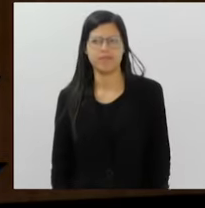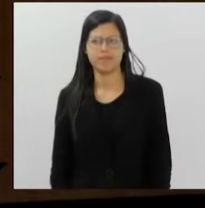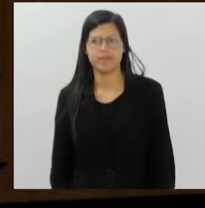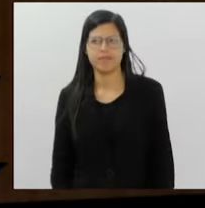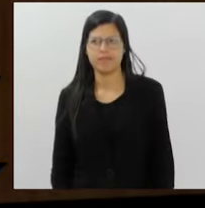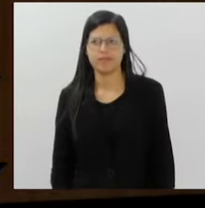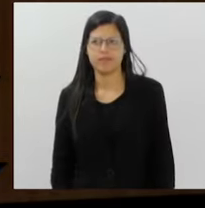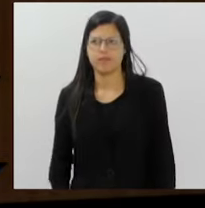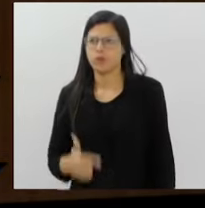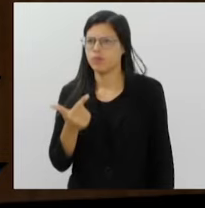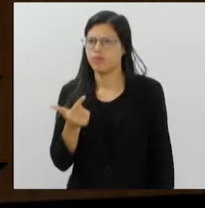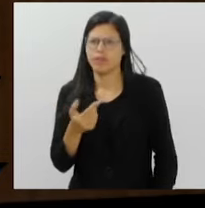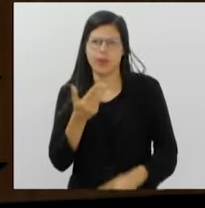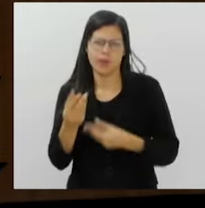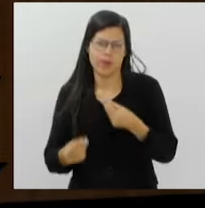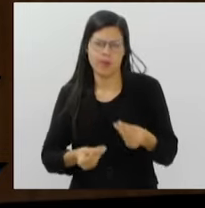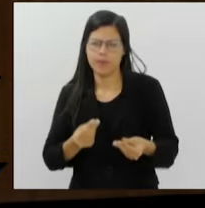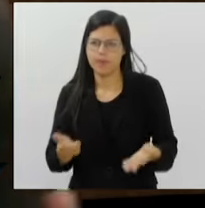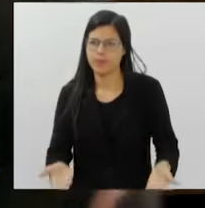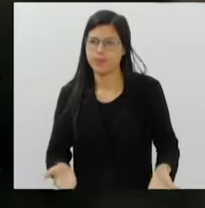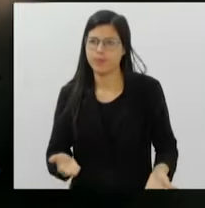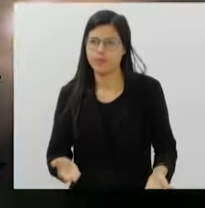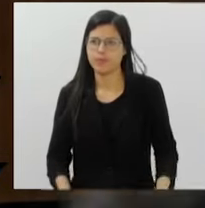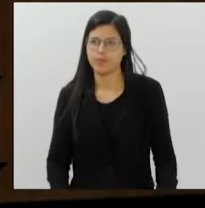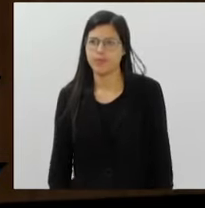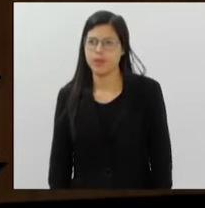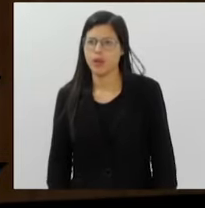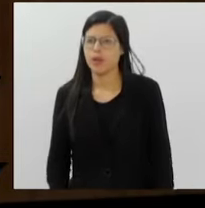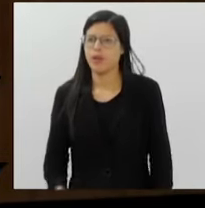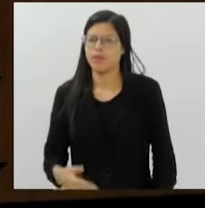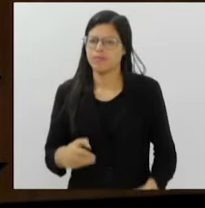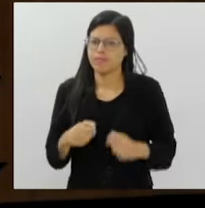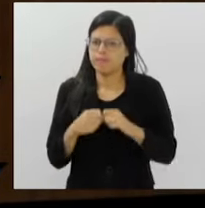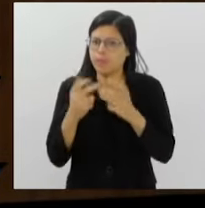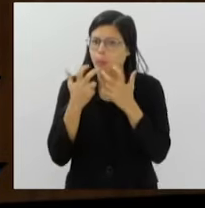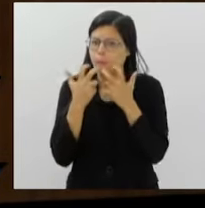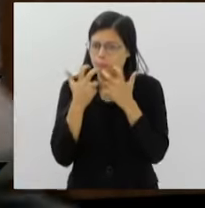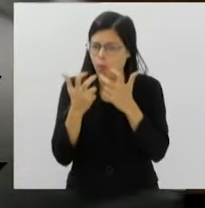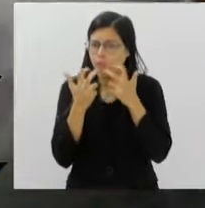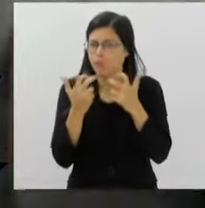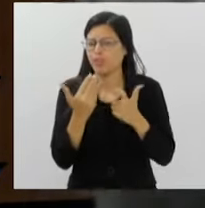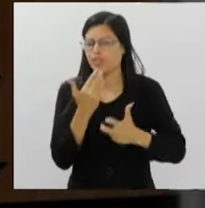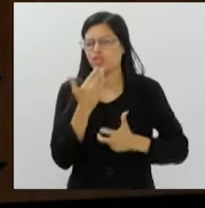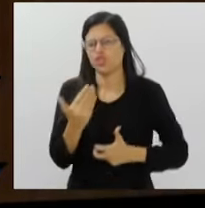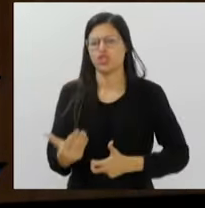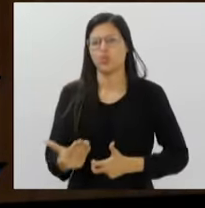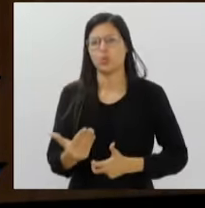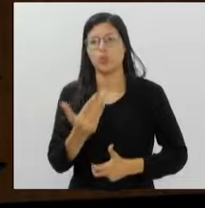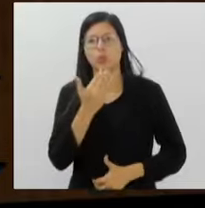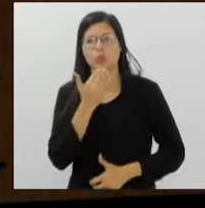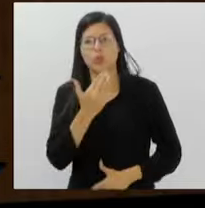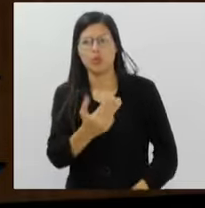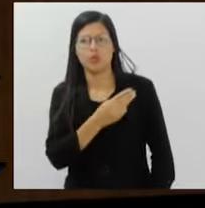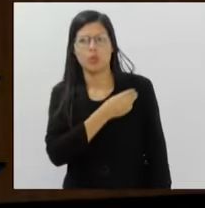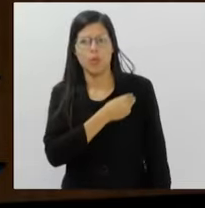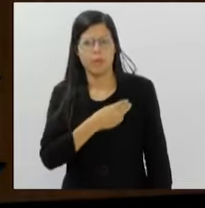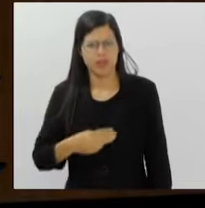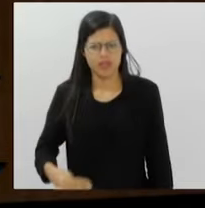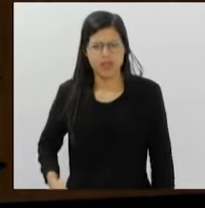Não tem, presidente. Então fica o meu clamor aqui. Clamor ao ministro do